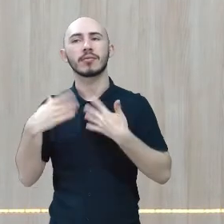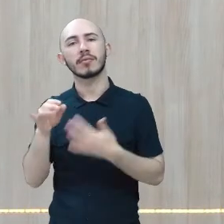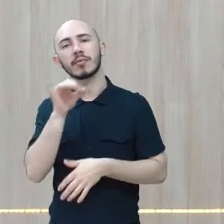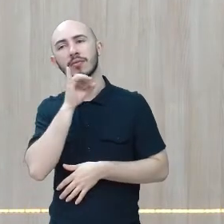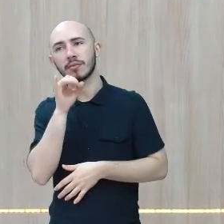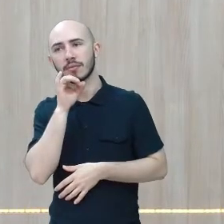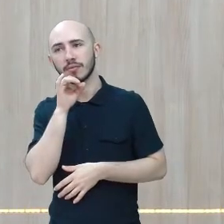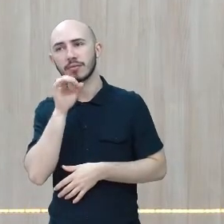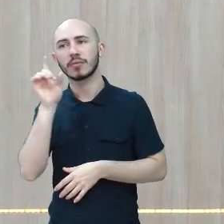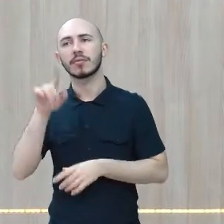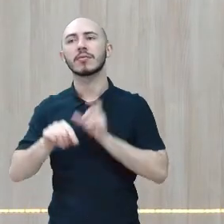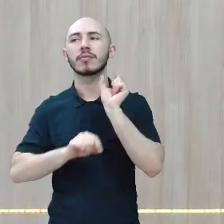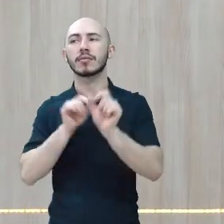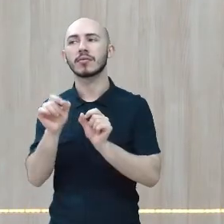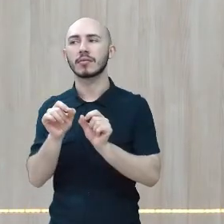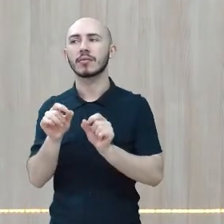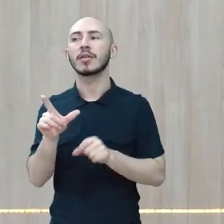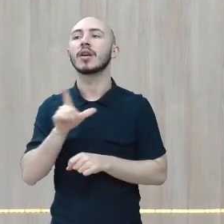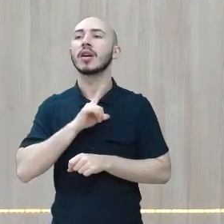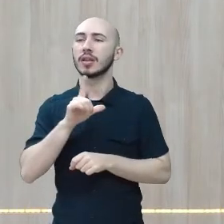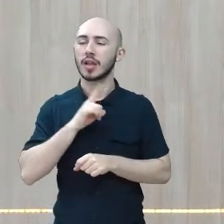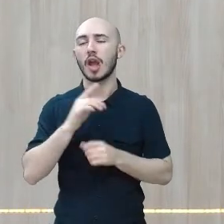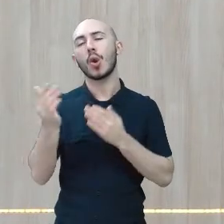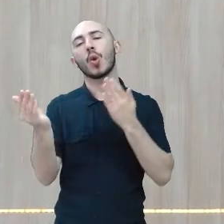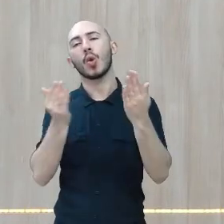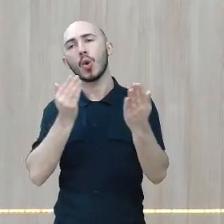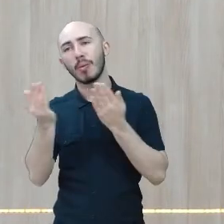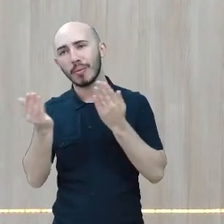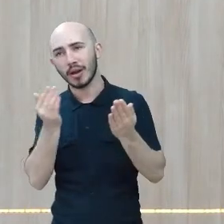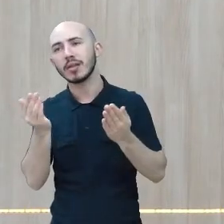comparação implícita. Você sabe que é